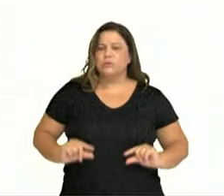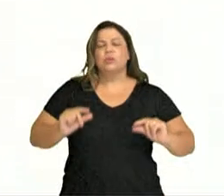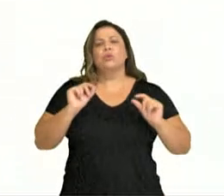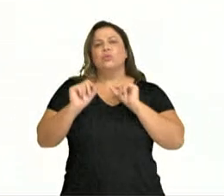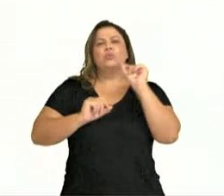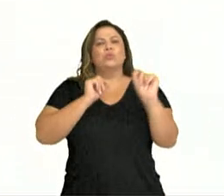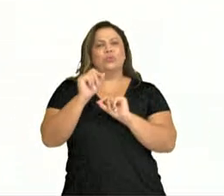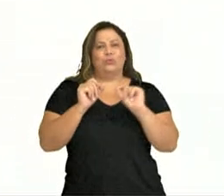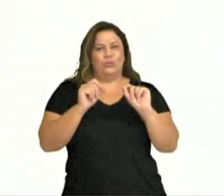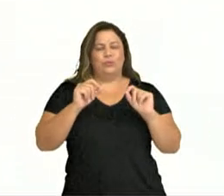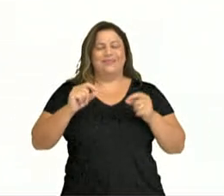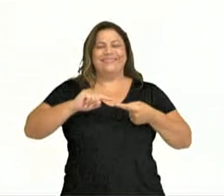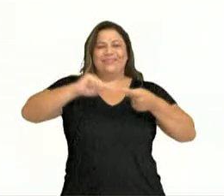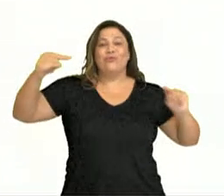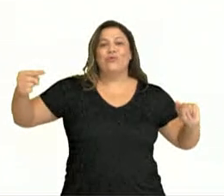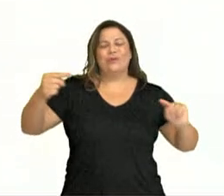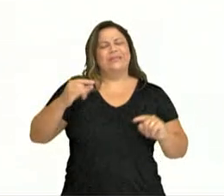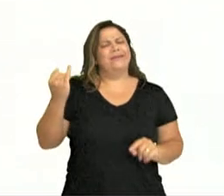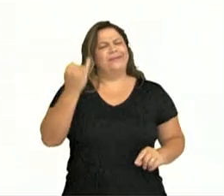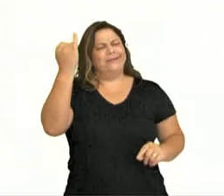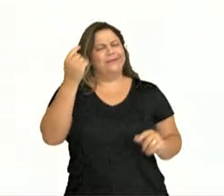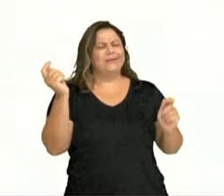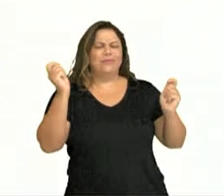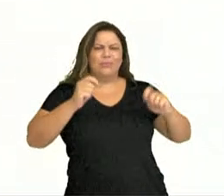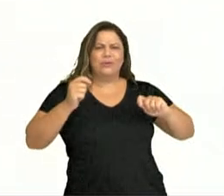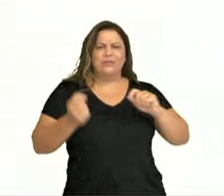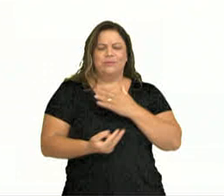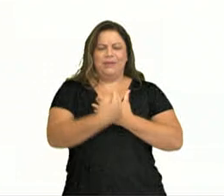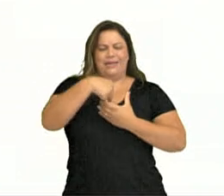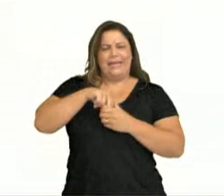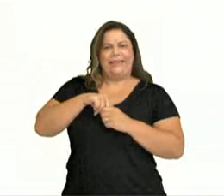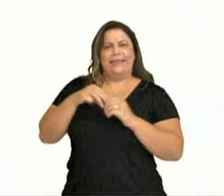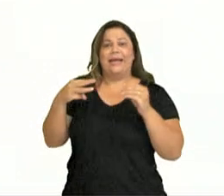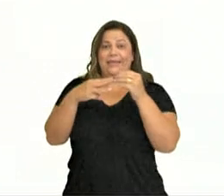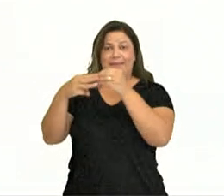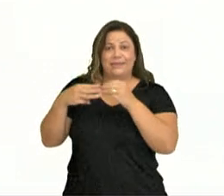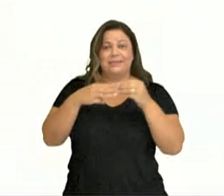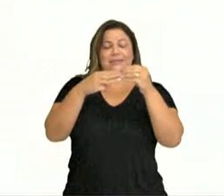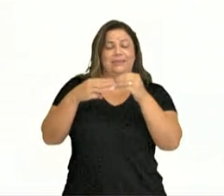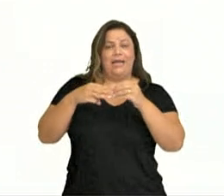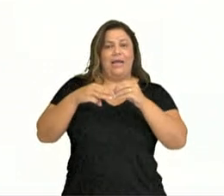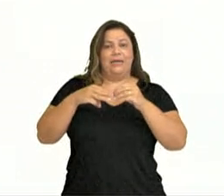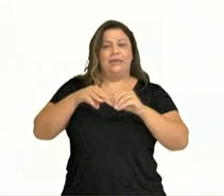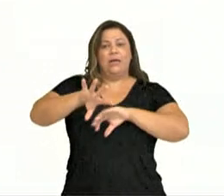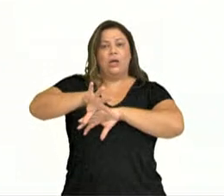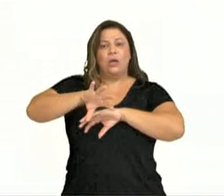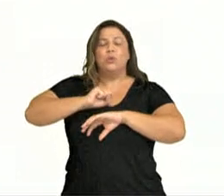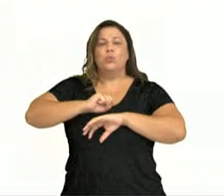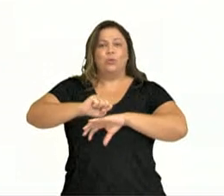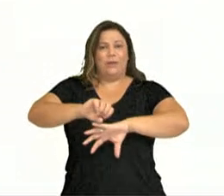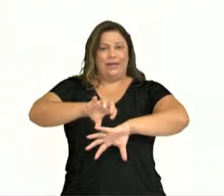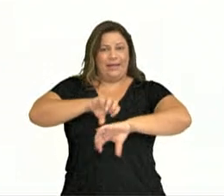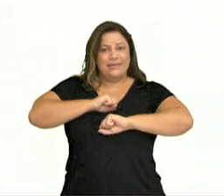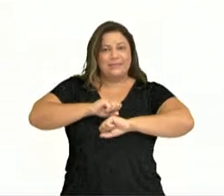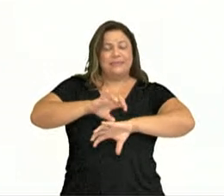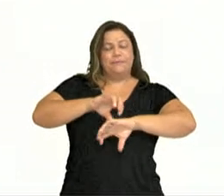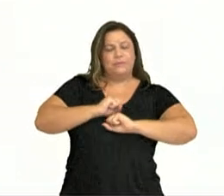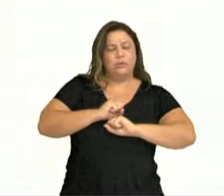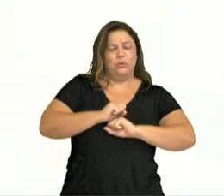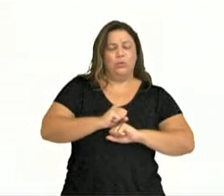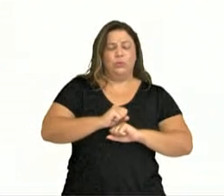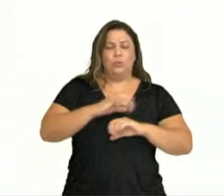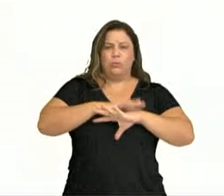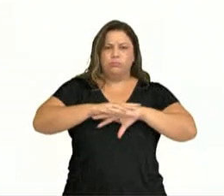gene importante para a entrada viral nas células e de um receptor de citocina, que favorece a